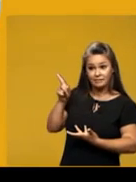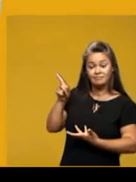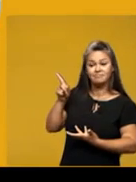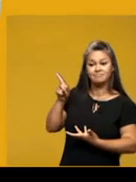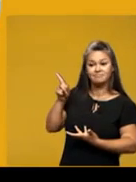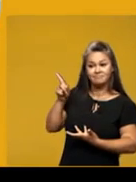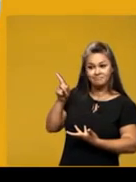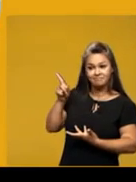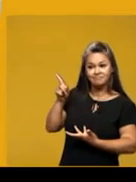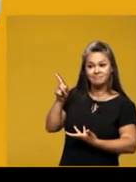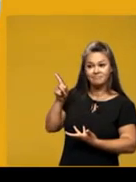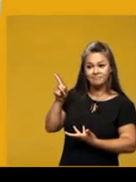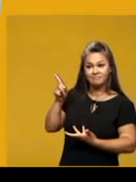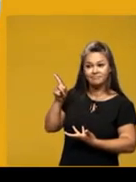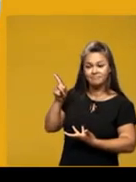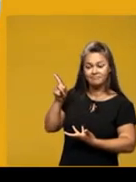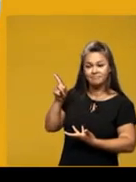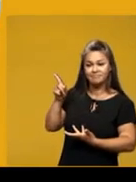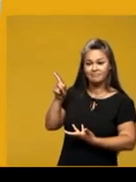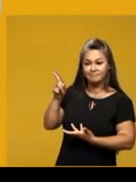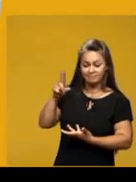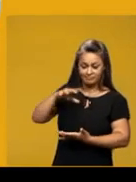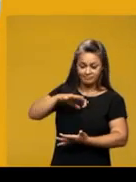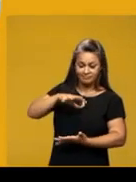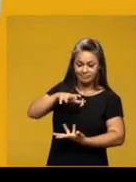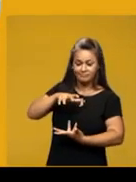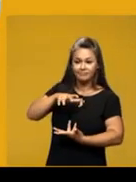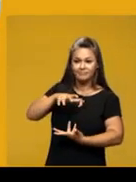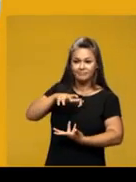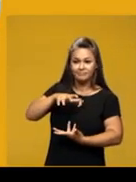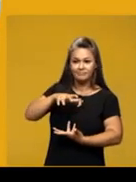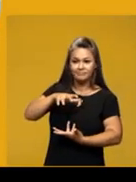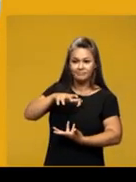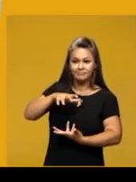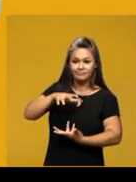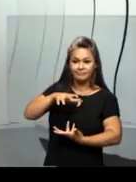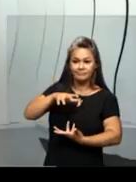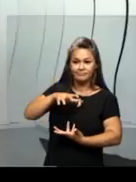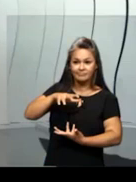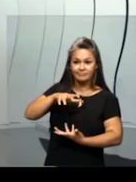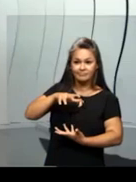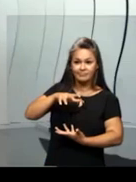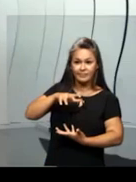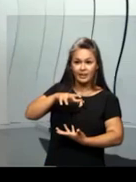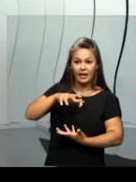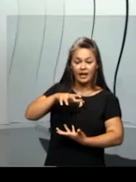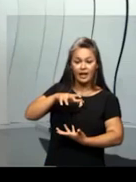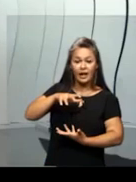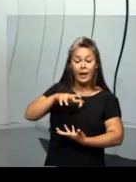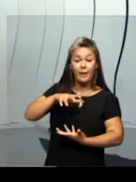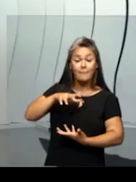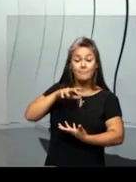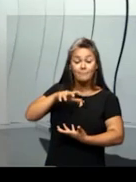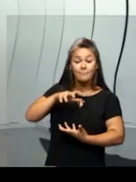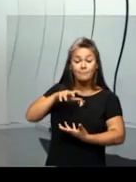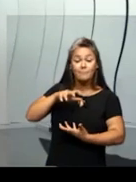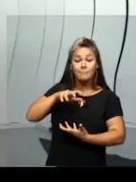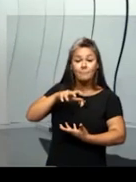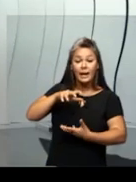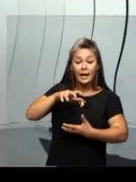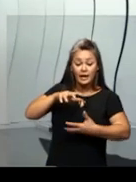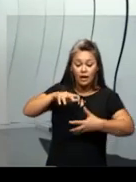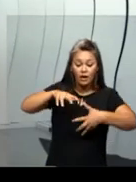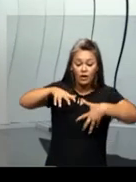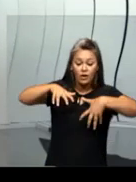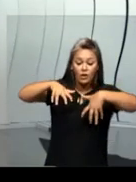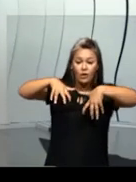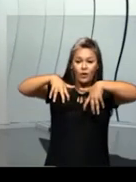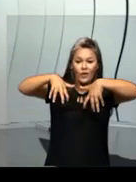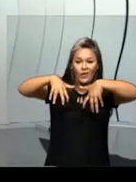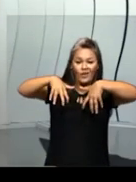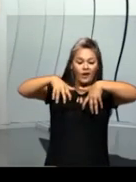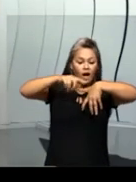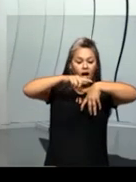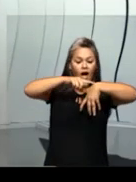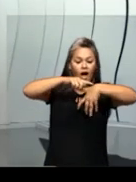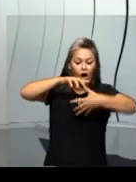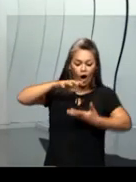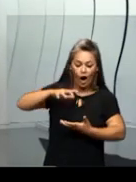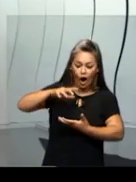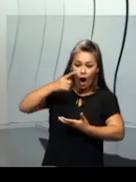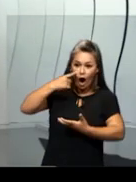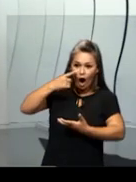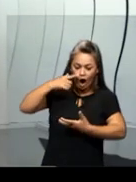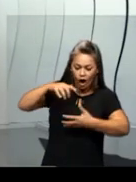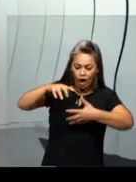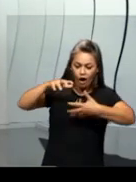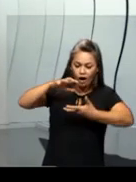cone, né, como a representação do planeta, e aqui coloca, e você tem um destaque para essa região do hemisfério norte, ali o polo norte